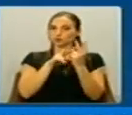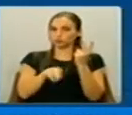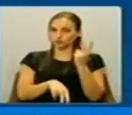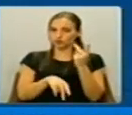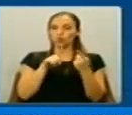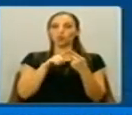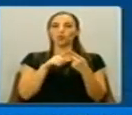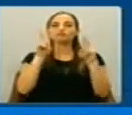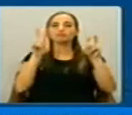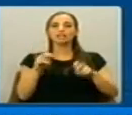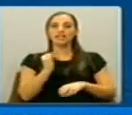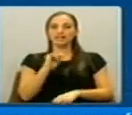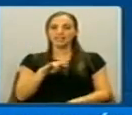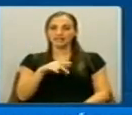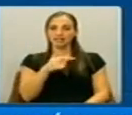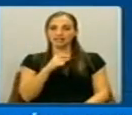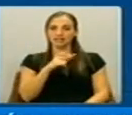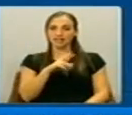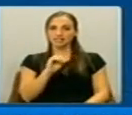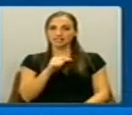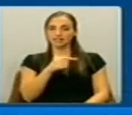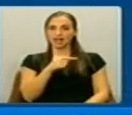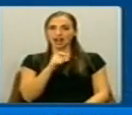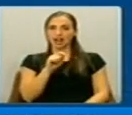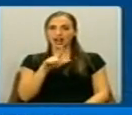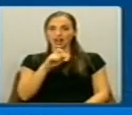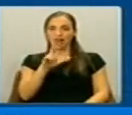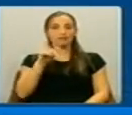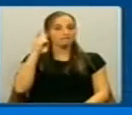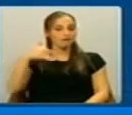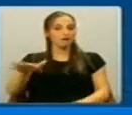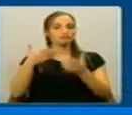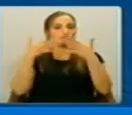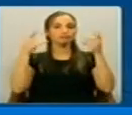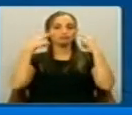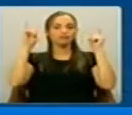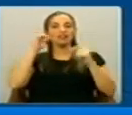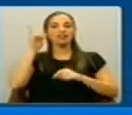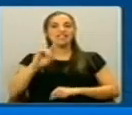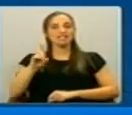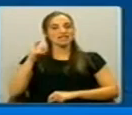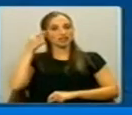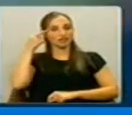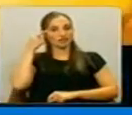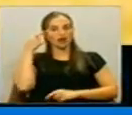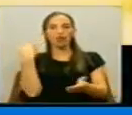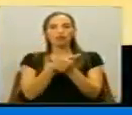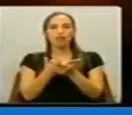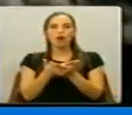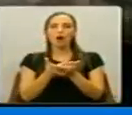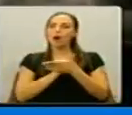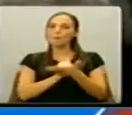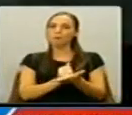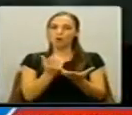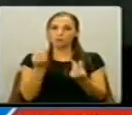Interstellar, que estreia dia 6, na quinta-feira, e que, curiosamente, deu um poderoso contributo para a